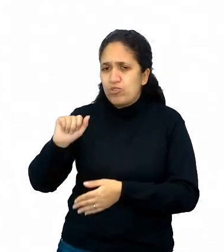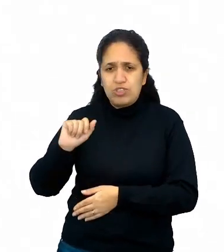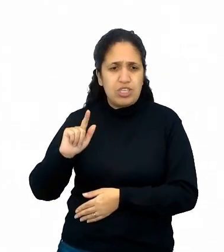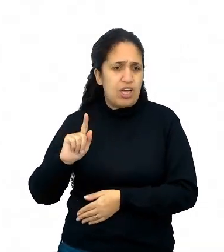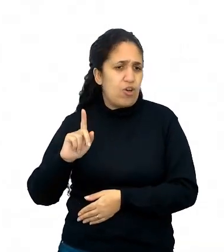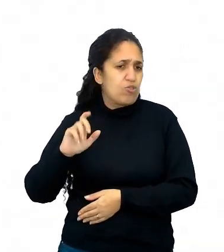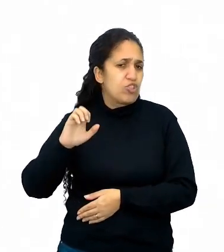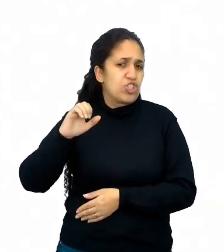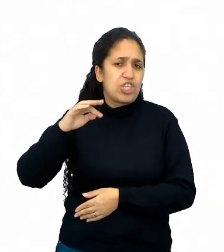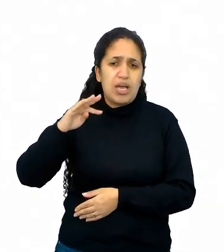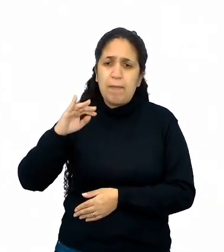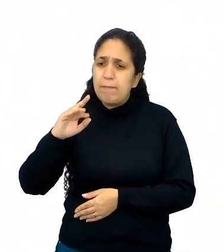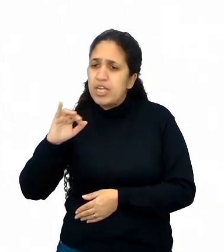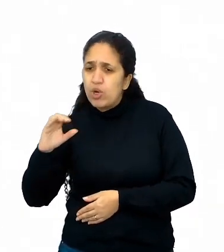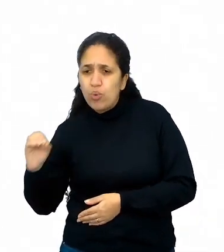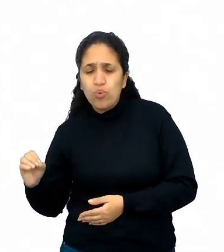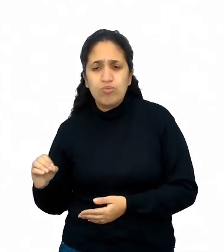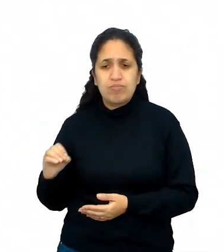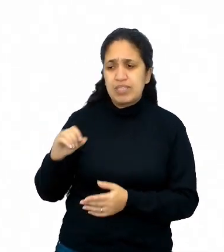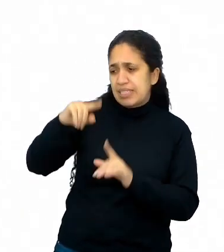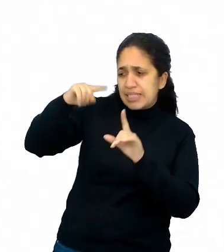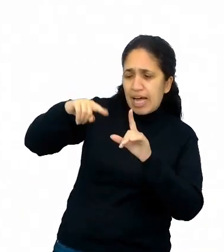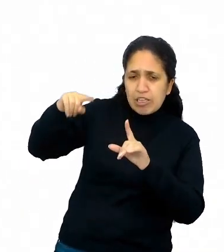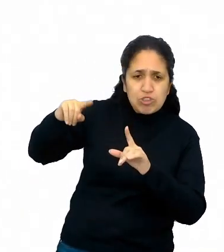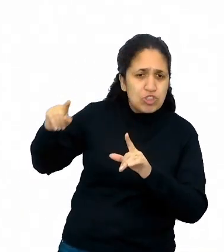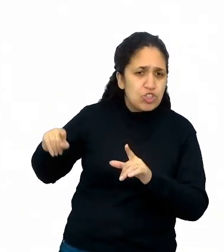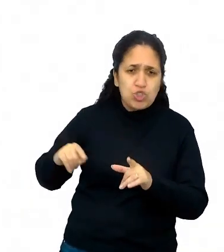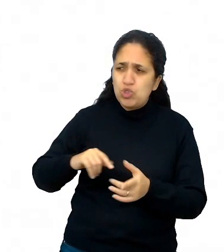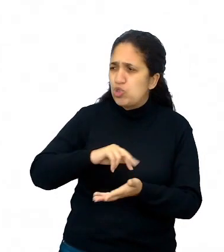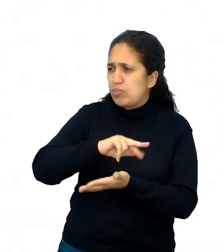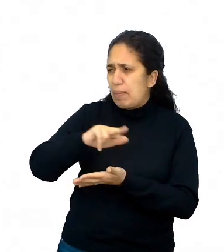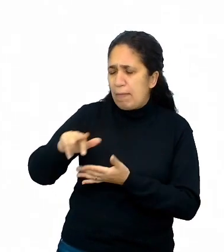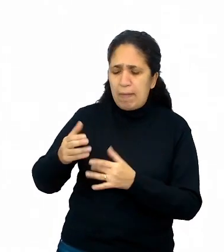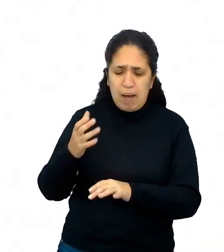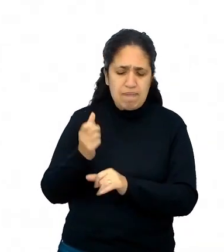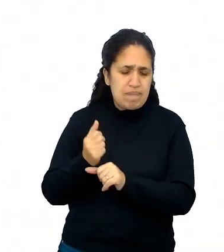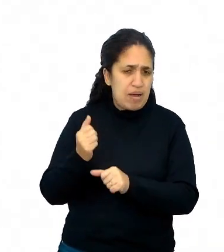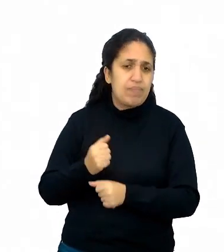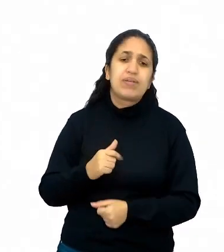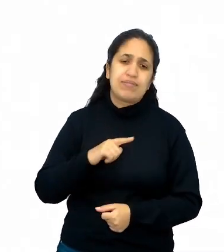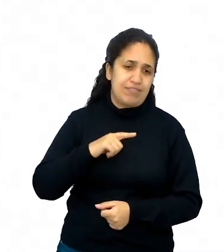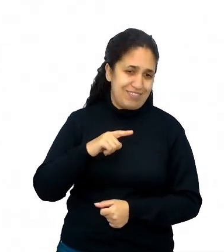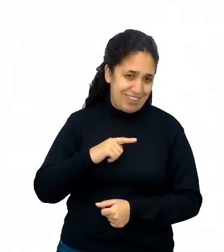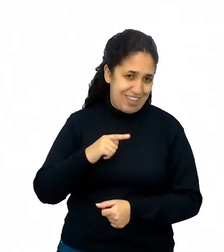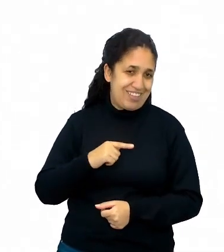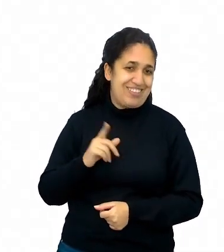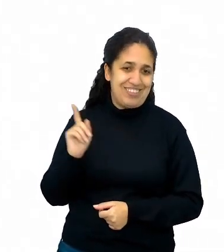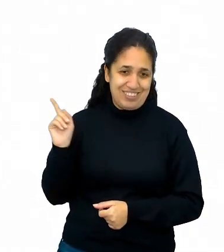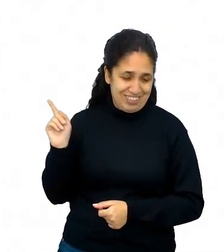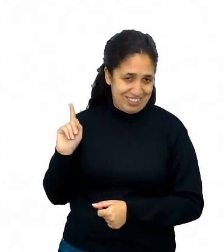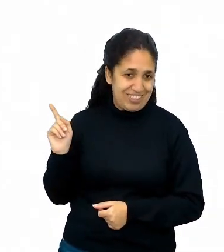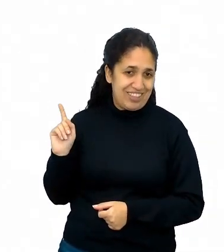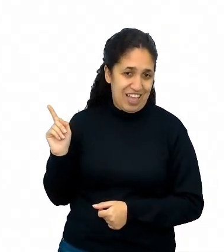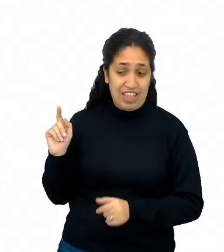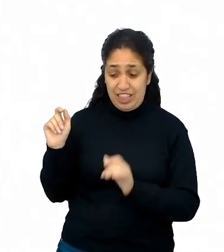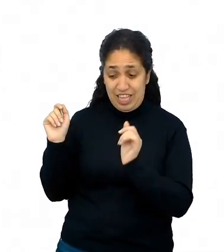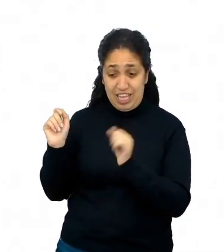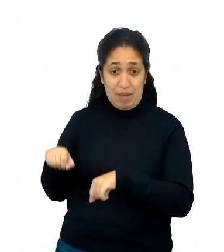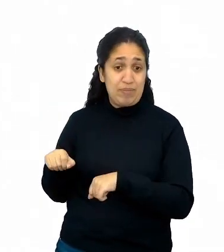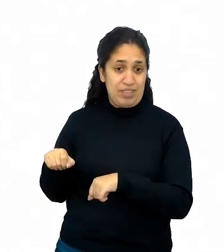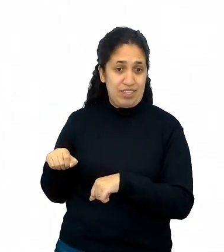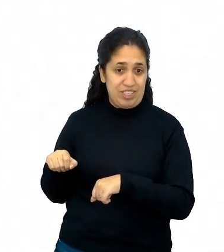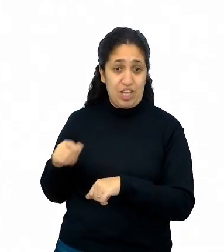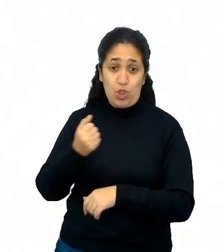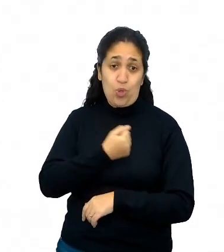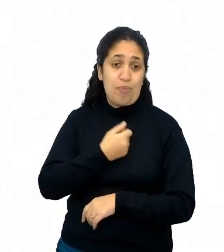estatístico, computacional, que ele já traz isso daí. Lá, quem quiser, vai lá na competência específica